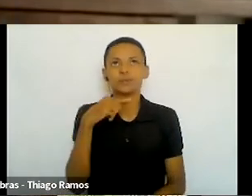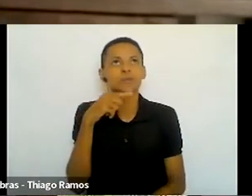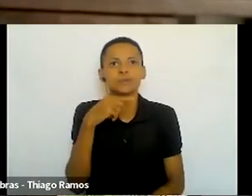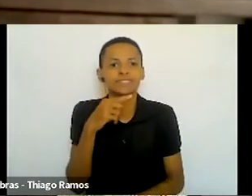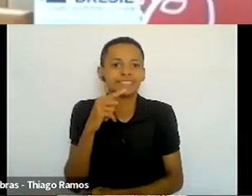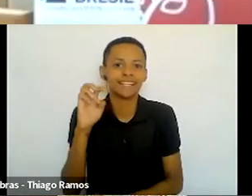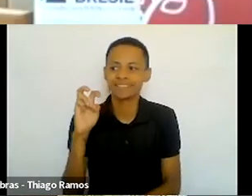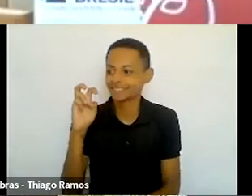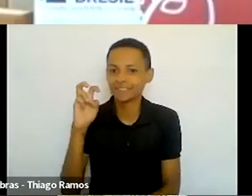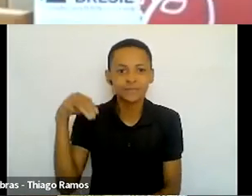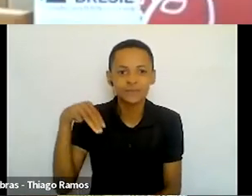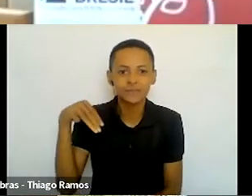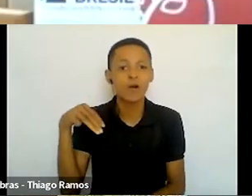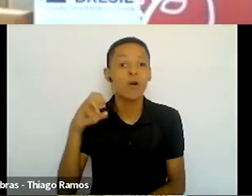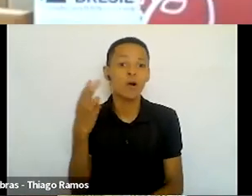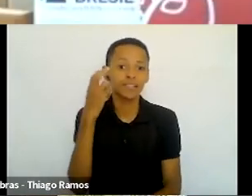cinco dias.